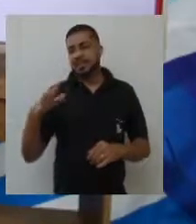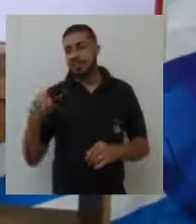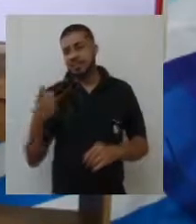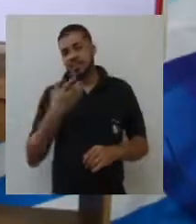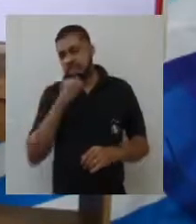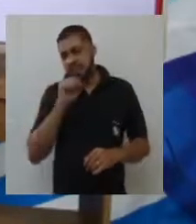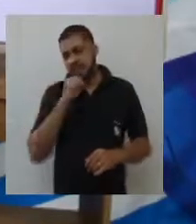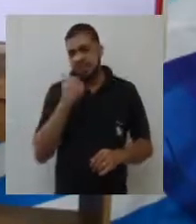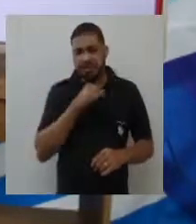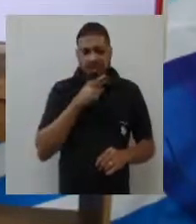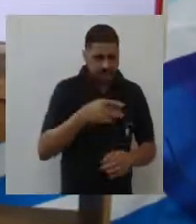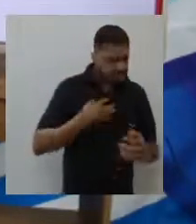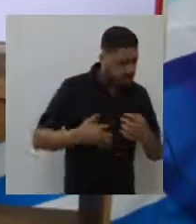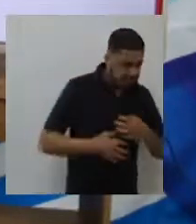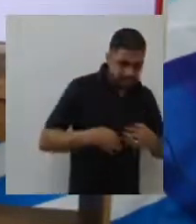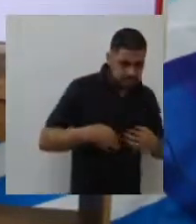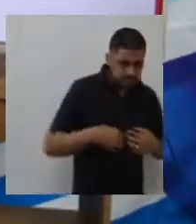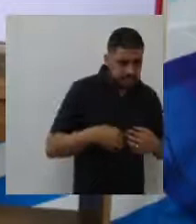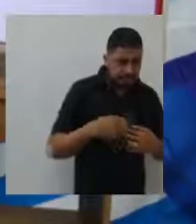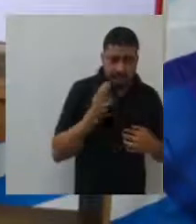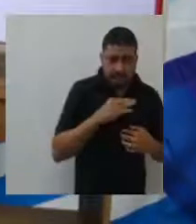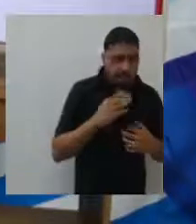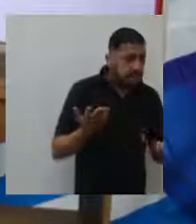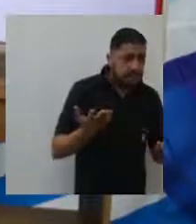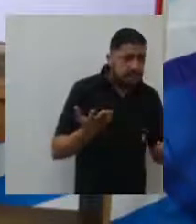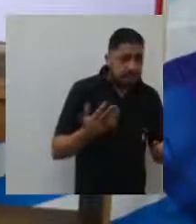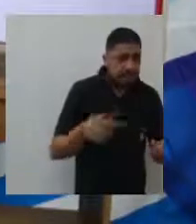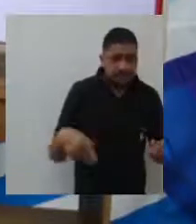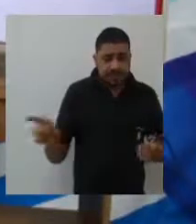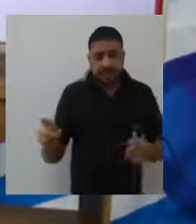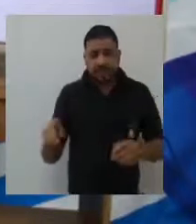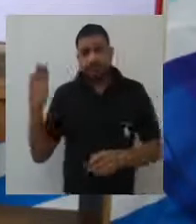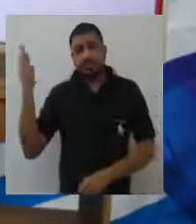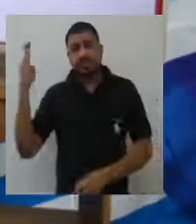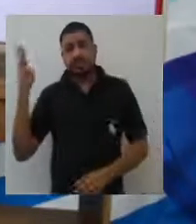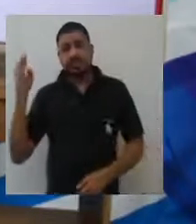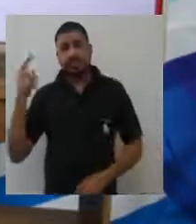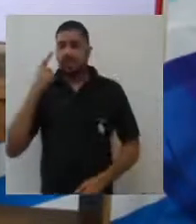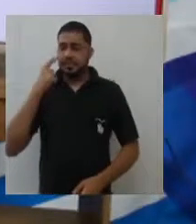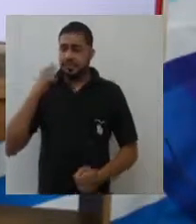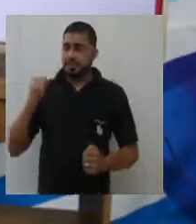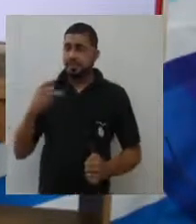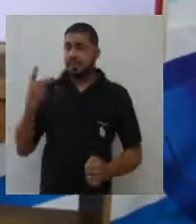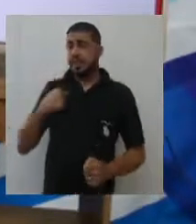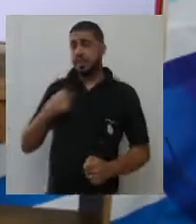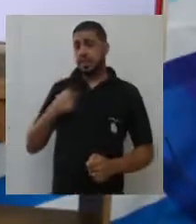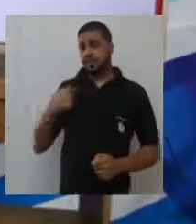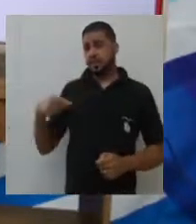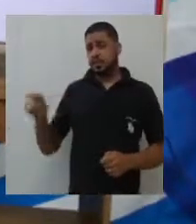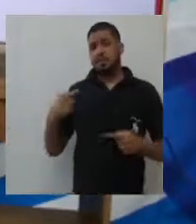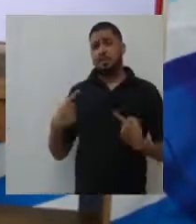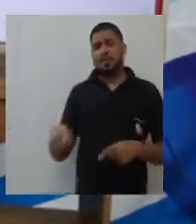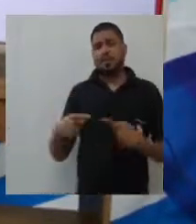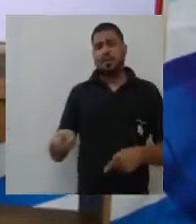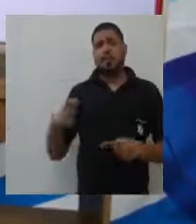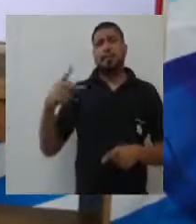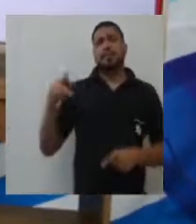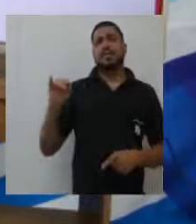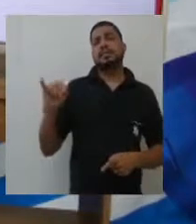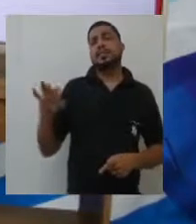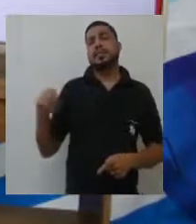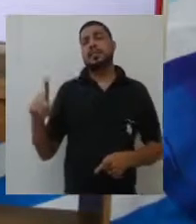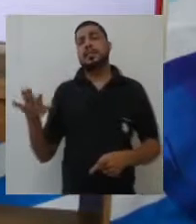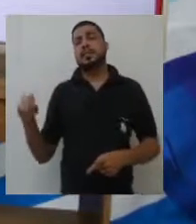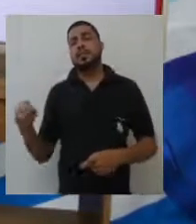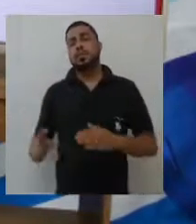mãe dizer, você está passando mal, o que foi que você foi fazer no banheiro? Você pode dizer, veja quanta elegância, eu fui provocar a precipitação do